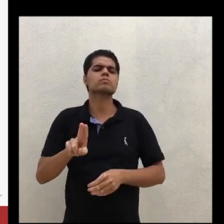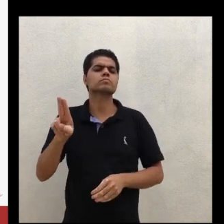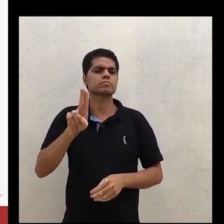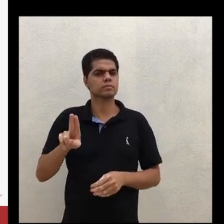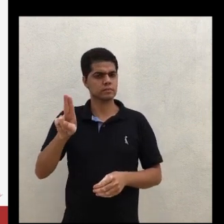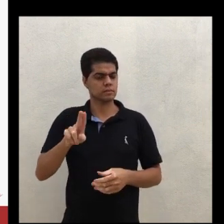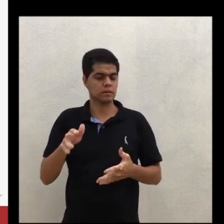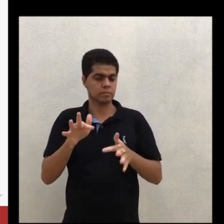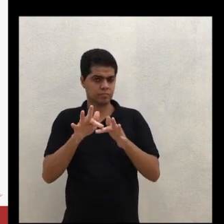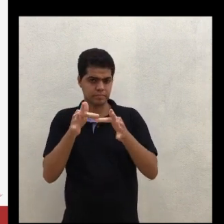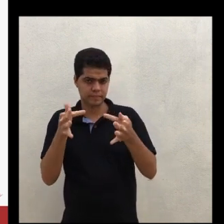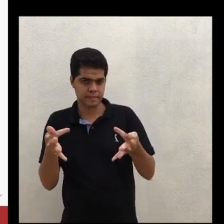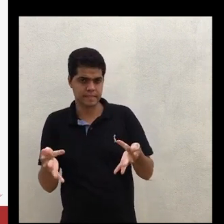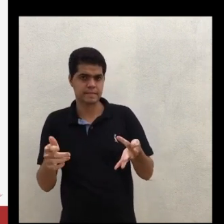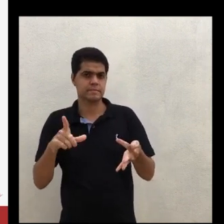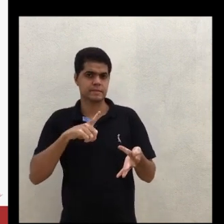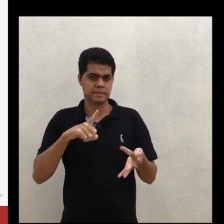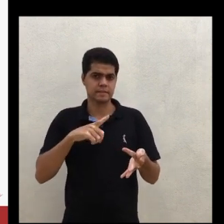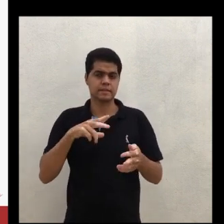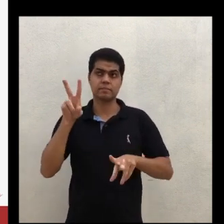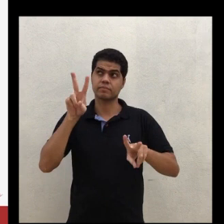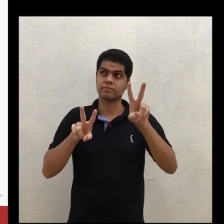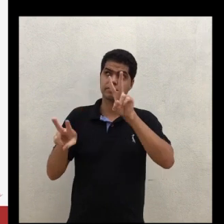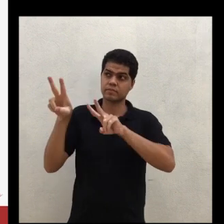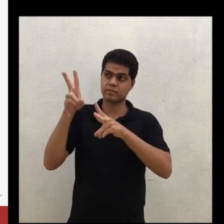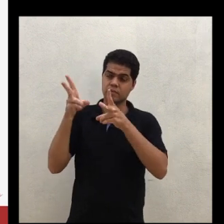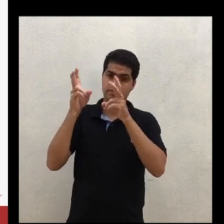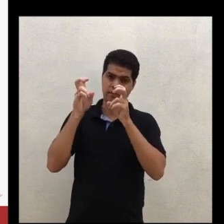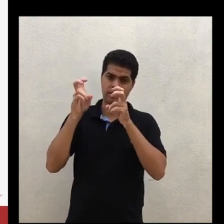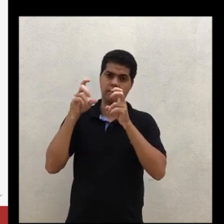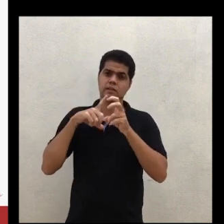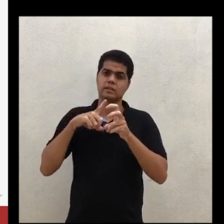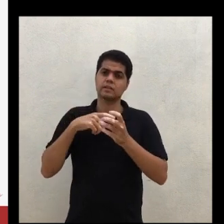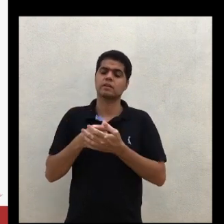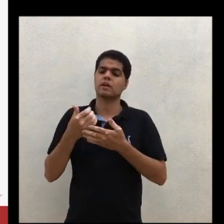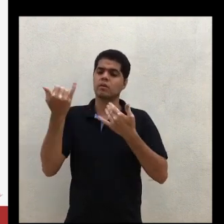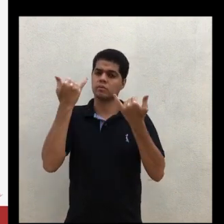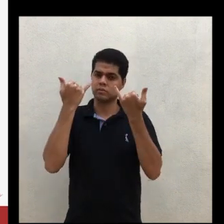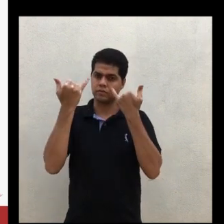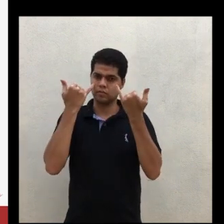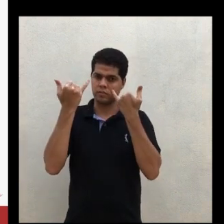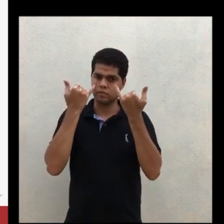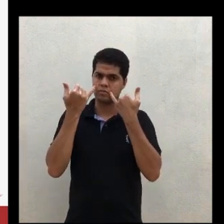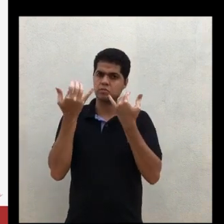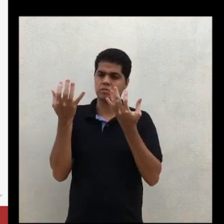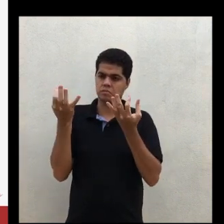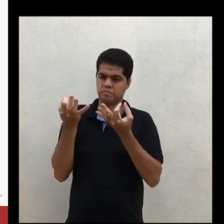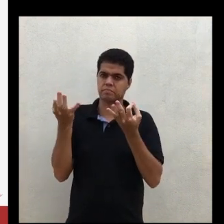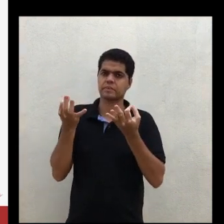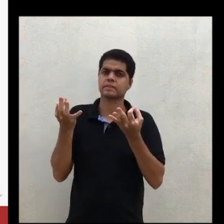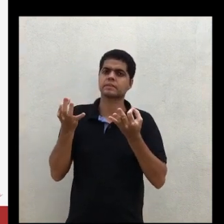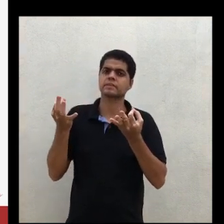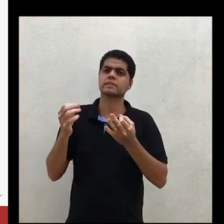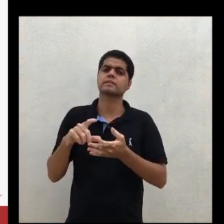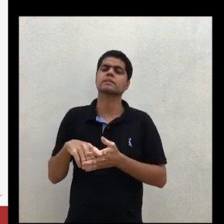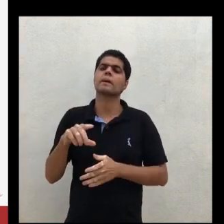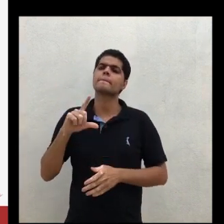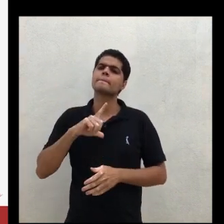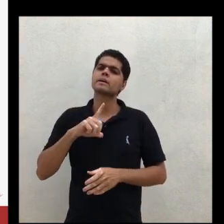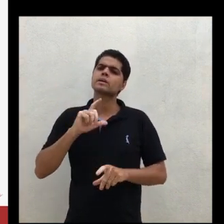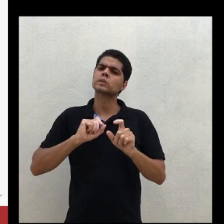vou pegar algumas informações precisas, eu vou fuzificar essas informações, eu vou representá-las na forma